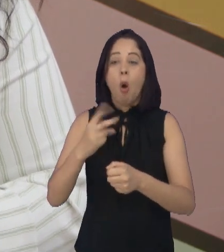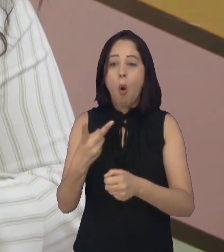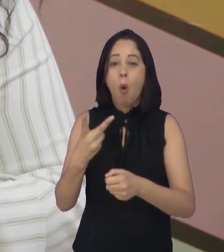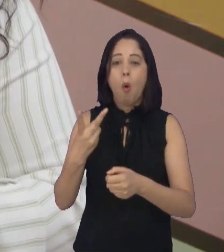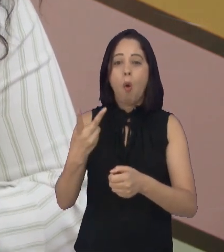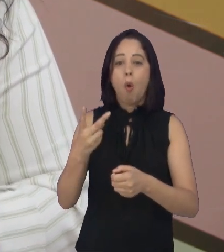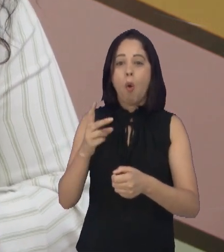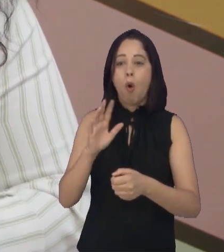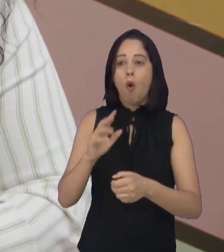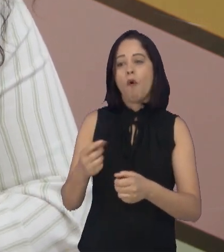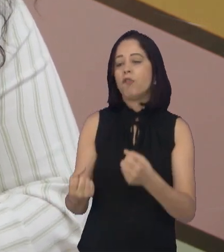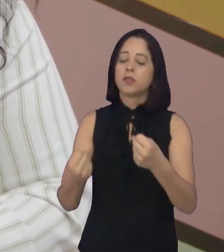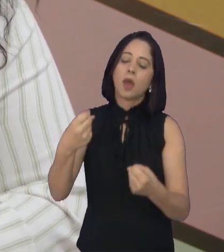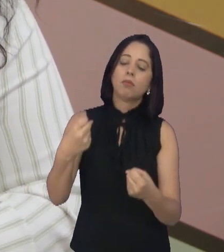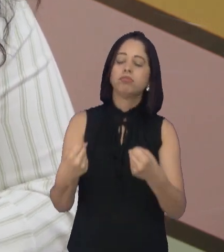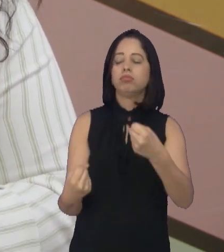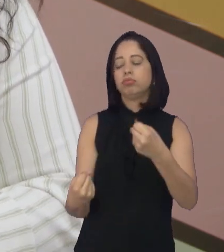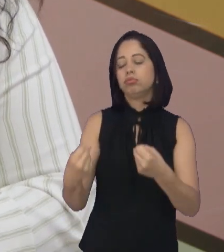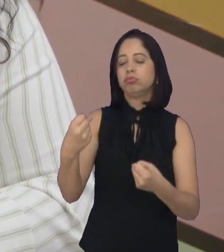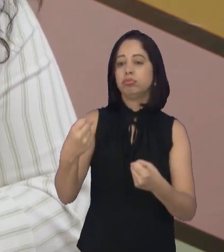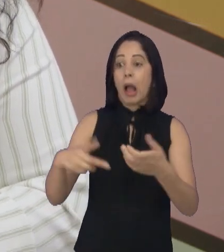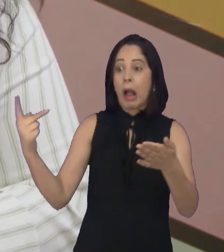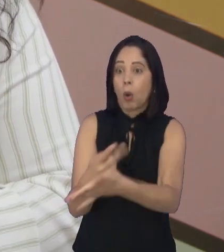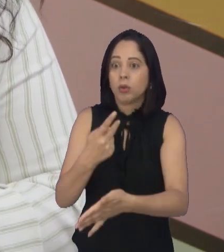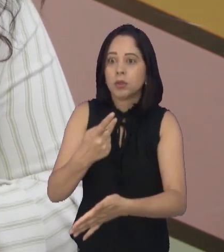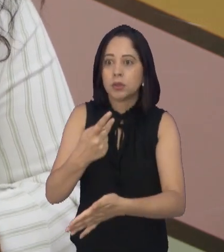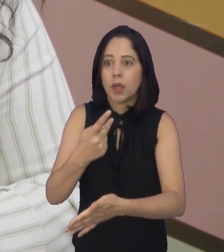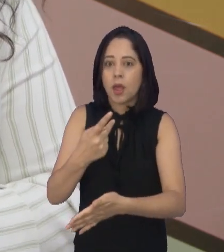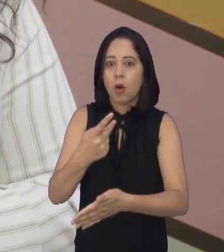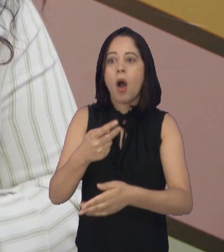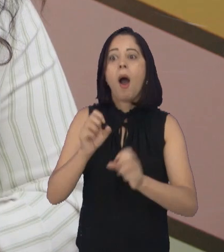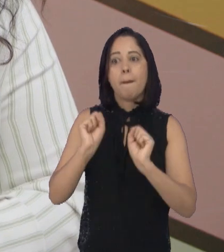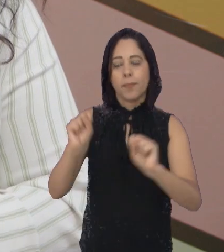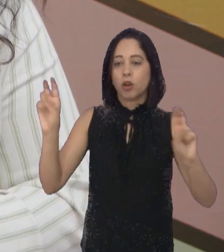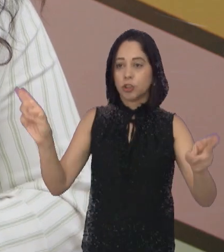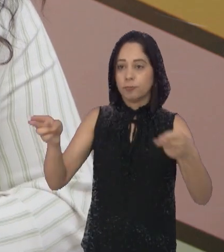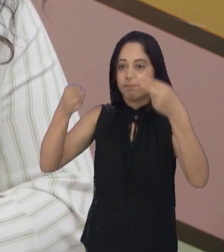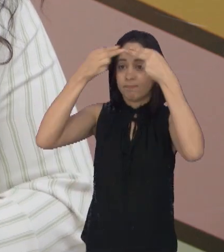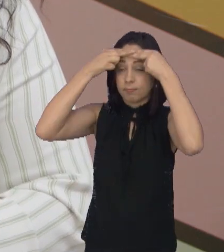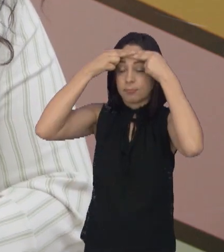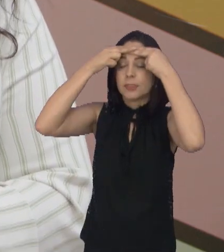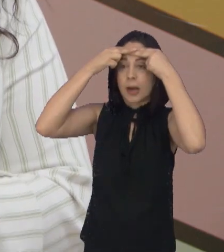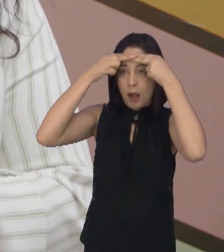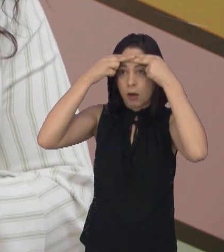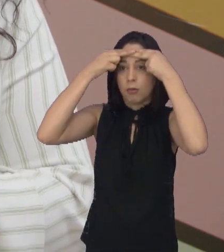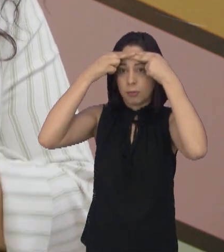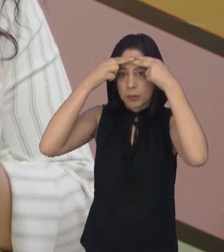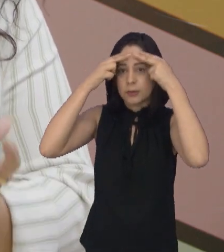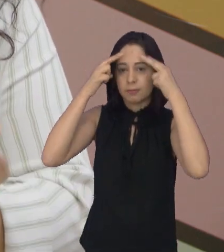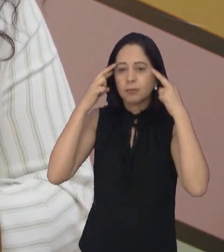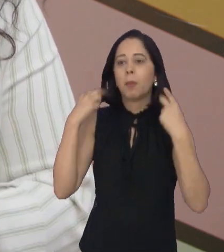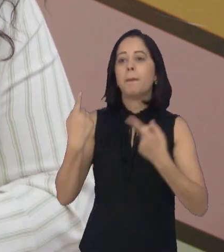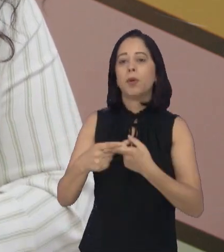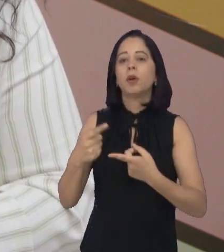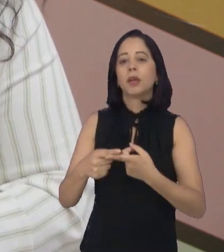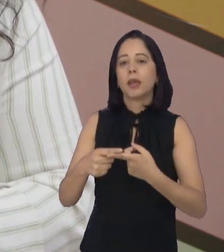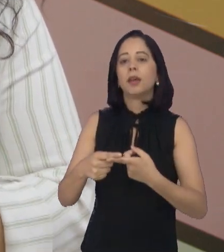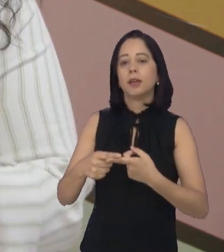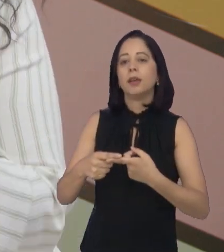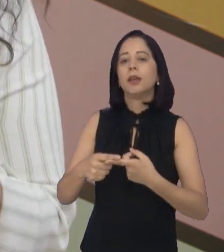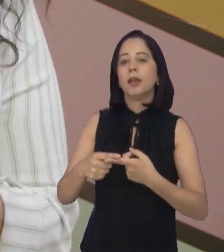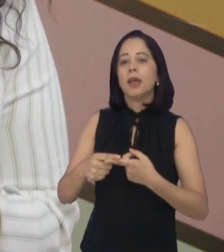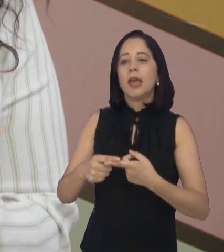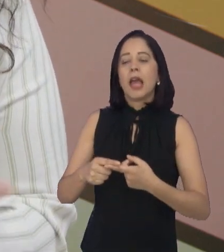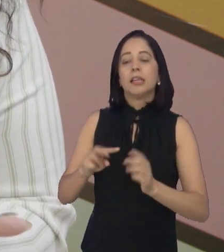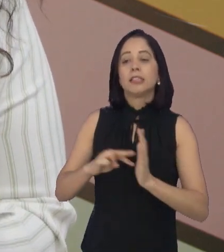mesmo você dirigindo até mesmo, e aquilo pode acabar gerando uma crise maior, porque é o seu sistema ali tentando